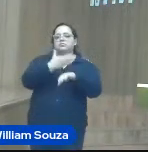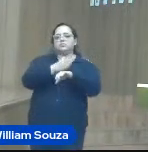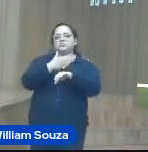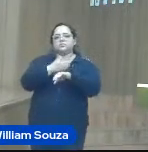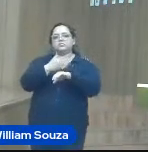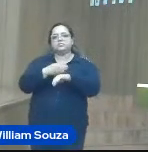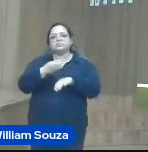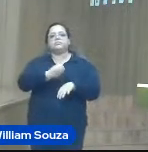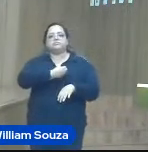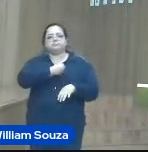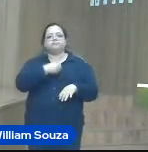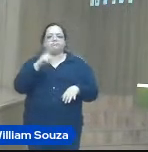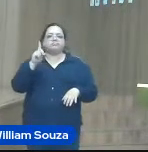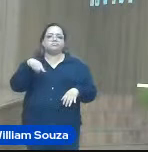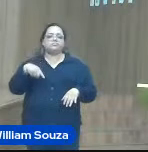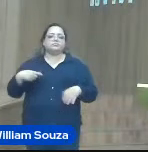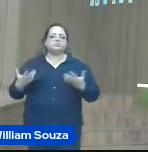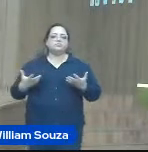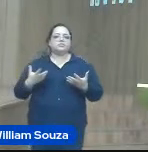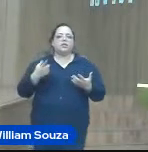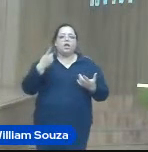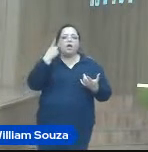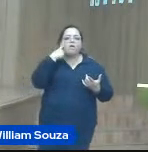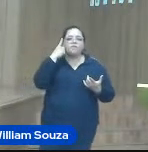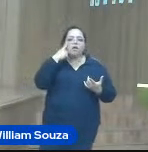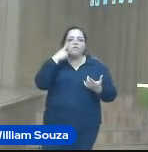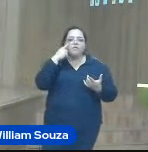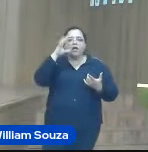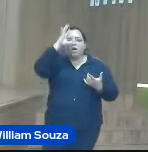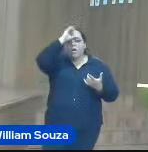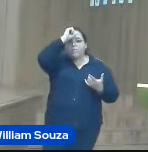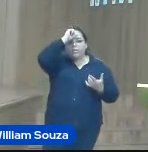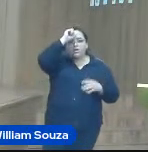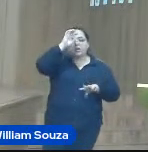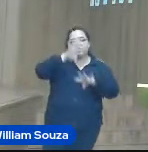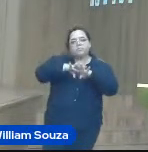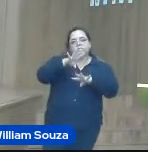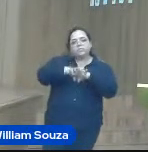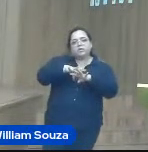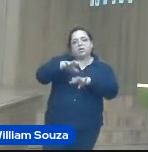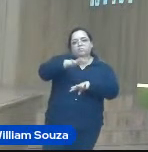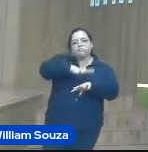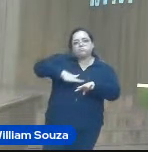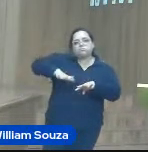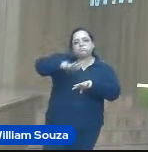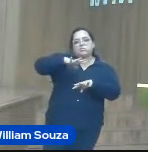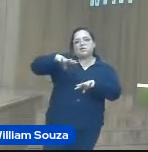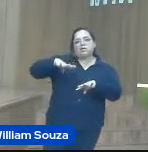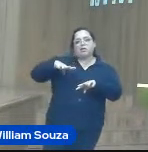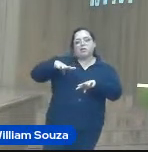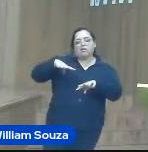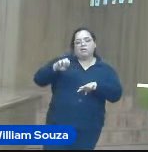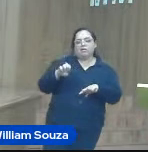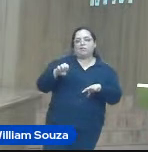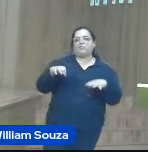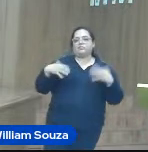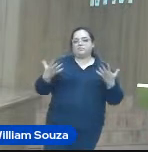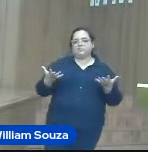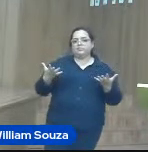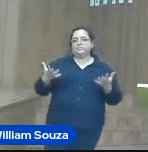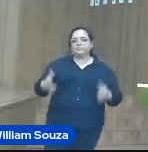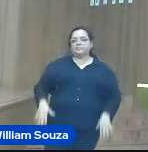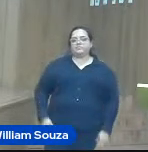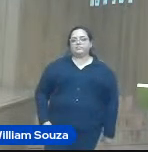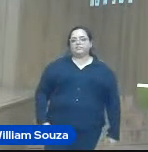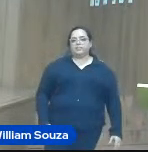Né? Ver o conhecimento matemático como meio, uma ética ecoplanetária. E,